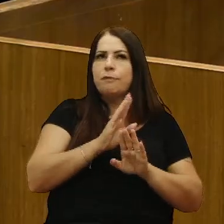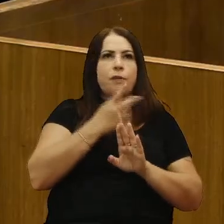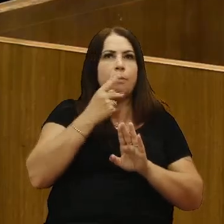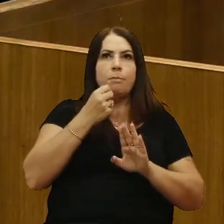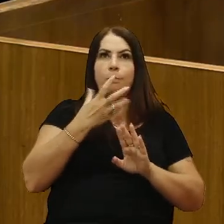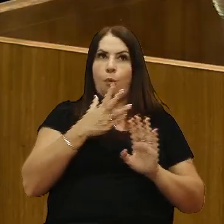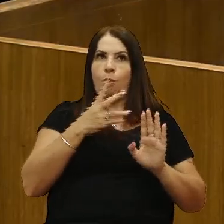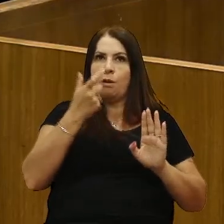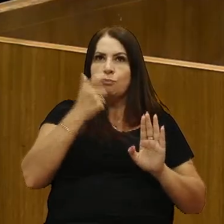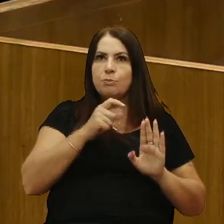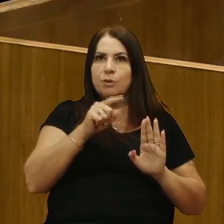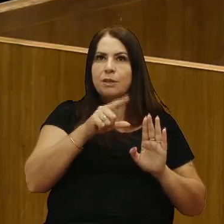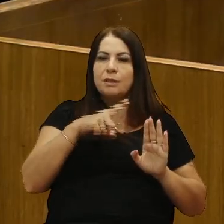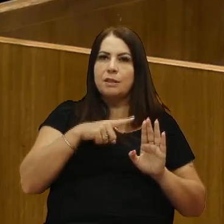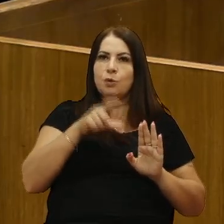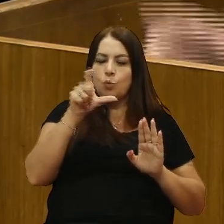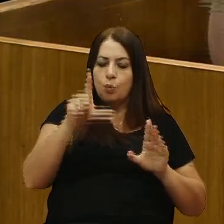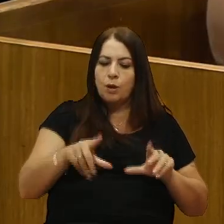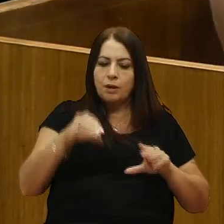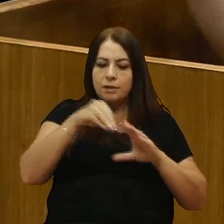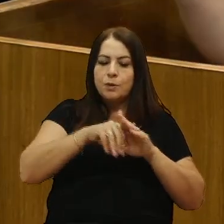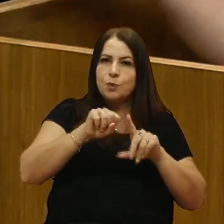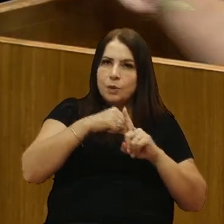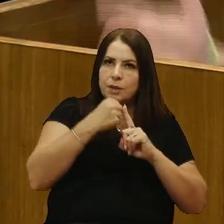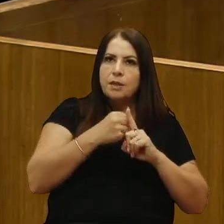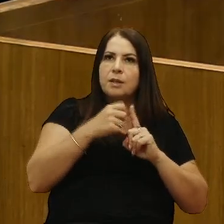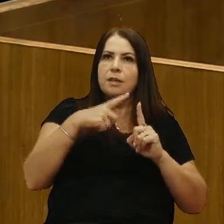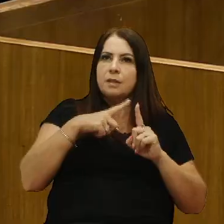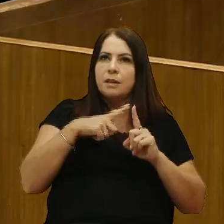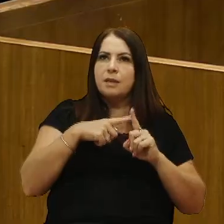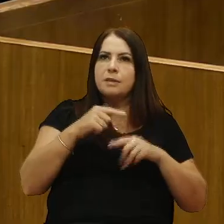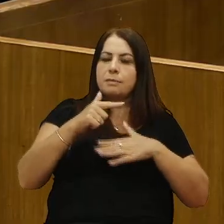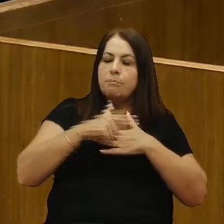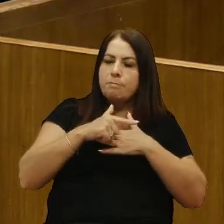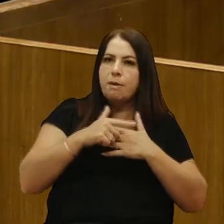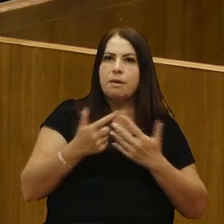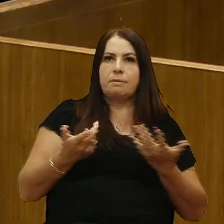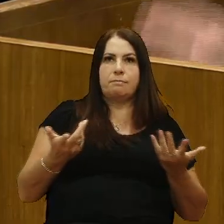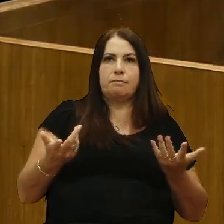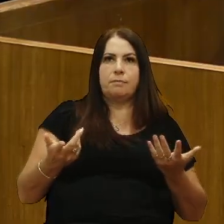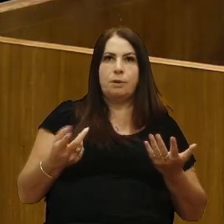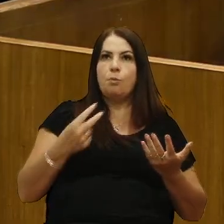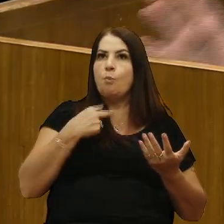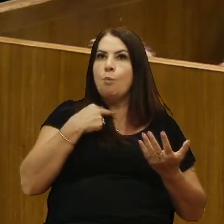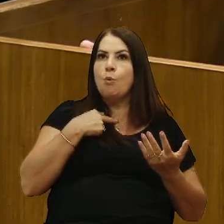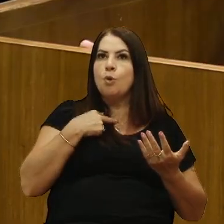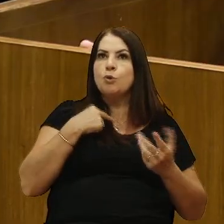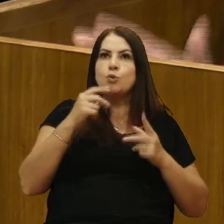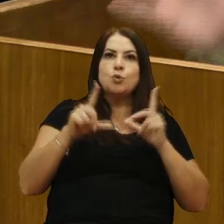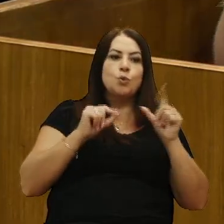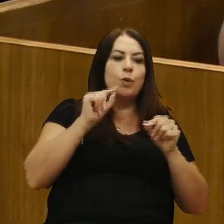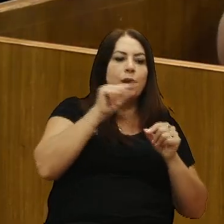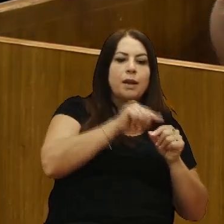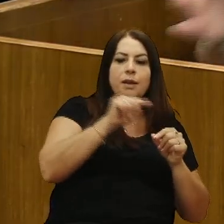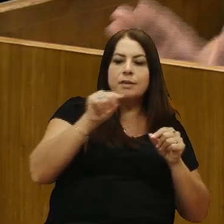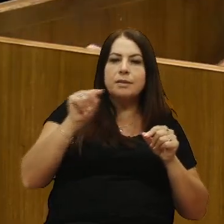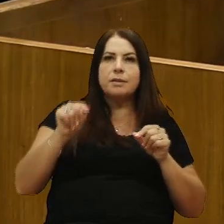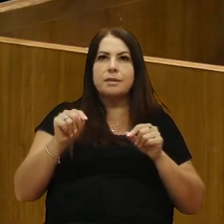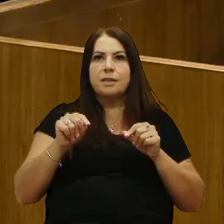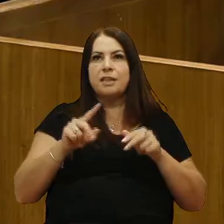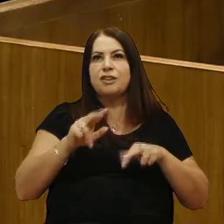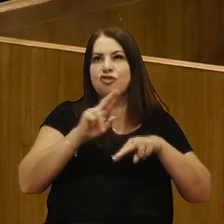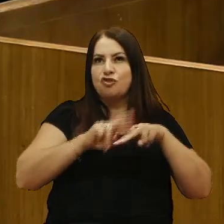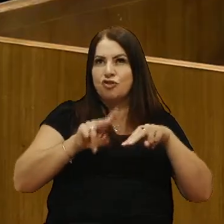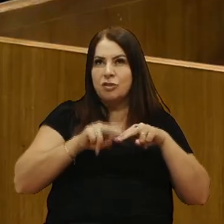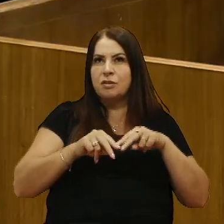nós achamos que todo mundo tem o seu lugar na sociedade, todo mundo tem os seus papéis, né, que não pode ser definidos estritamente sobre a questão de gênero